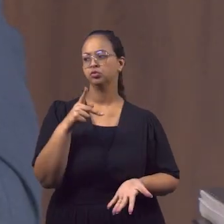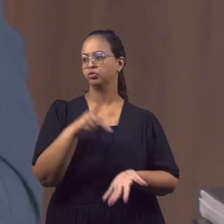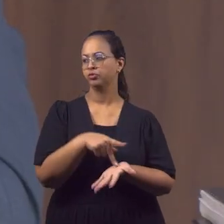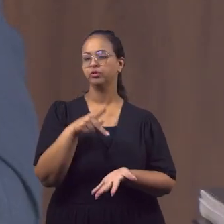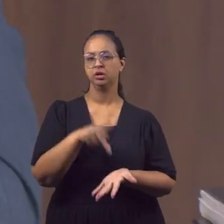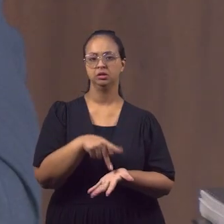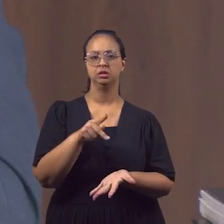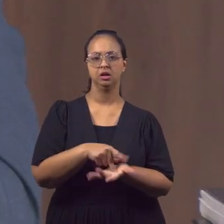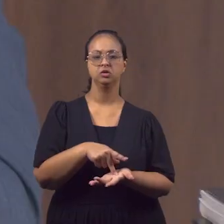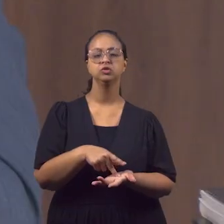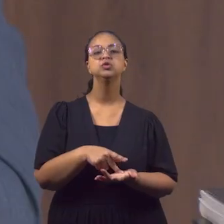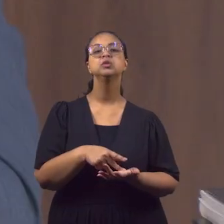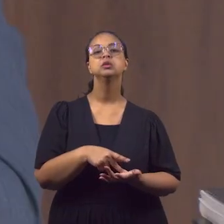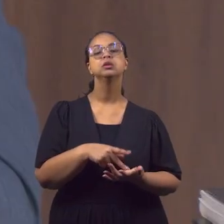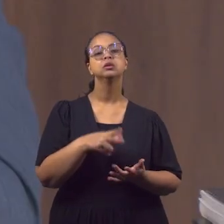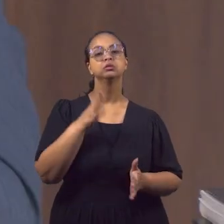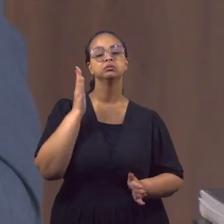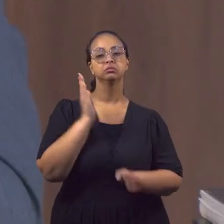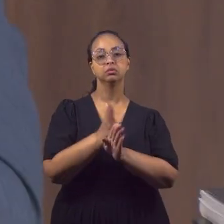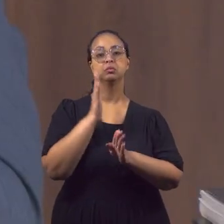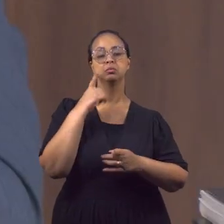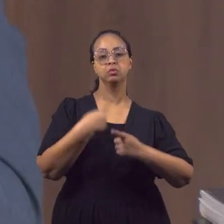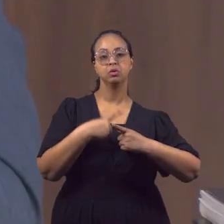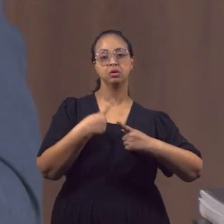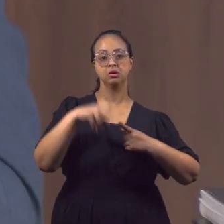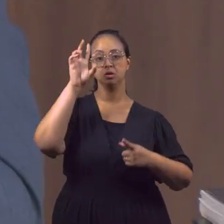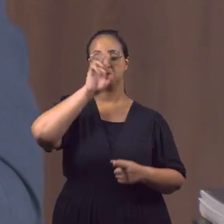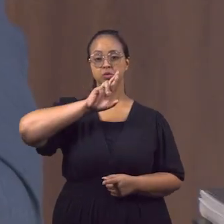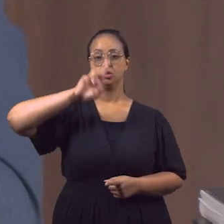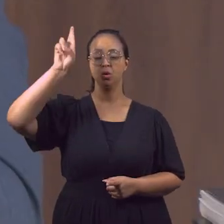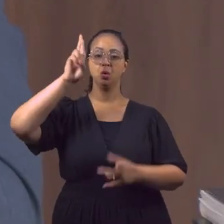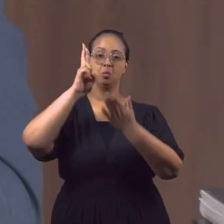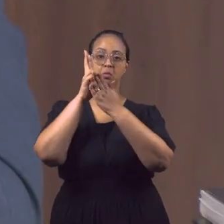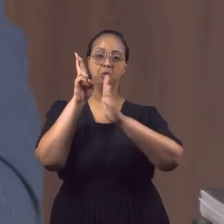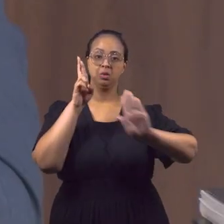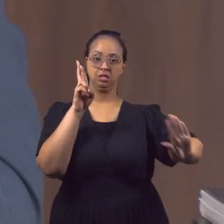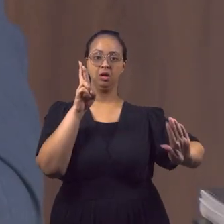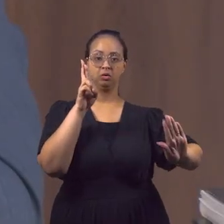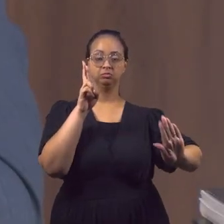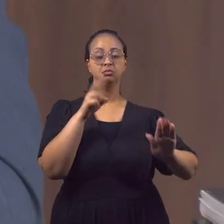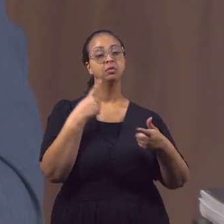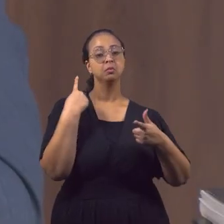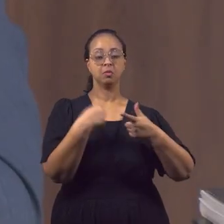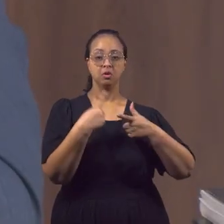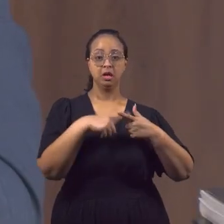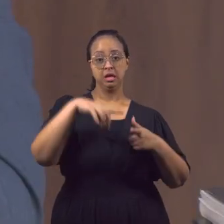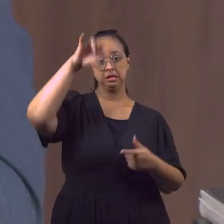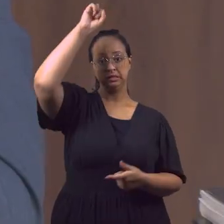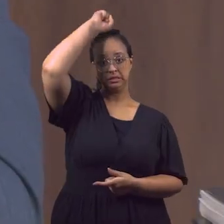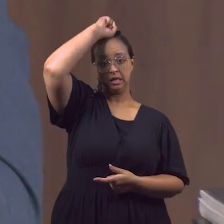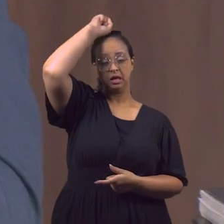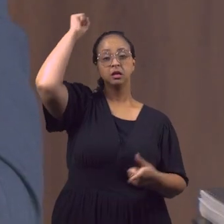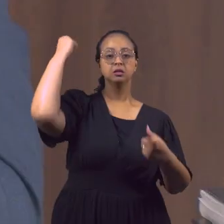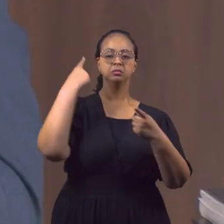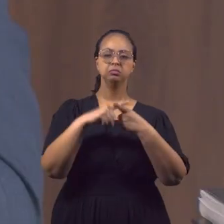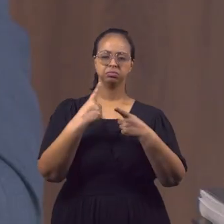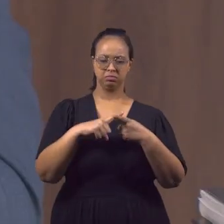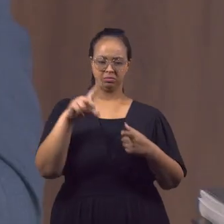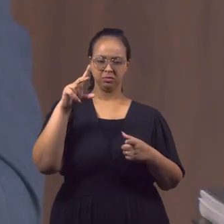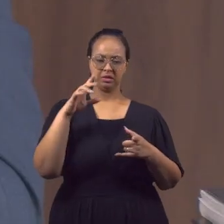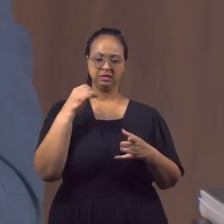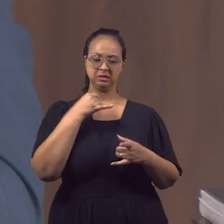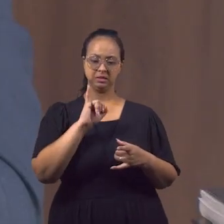finalmente se cumpre a promessa que o Senhor fez a Sara, mostrando que